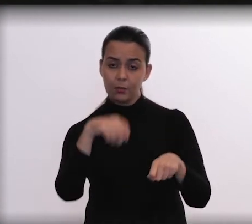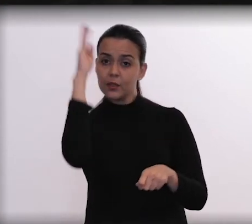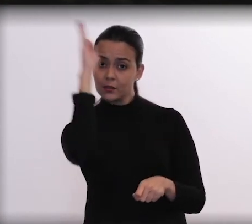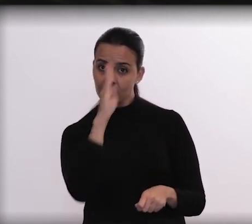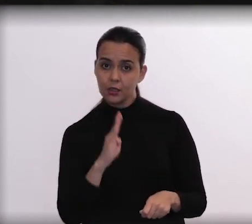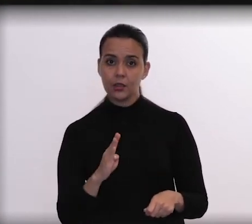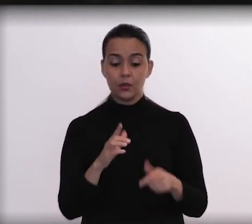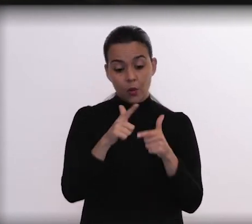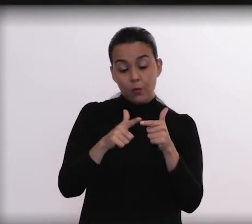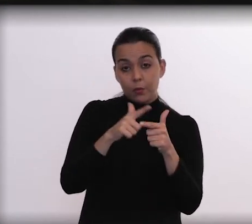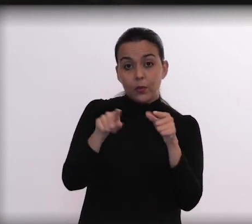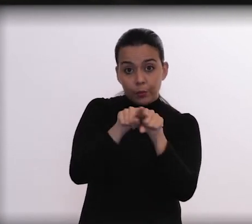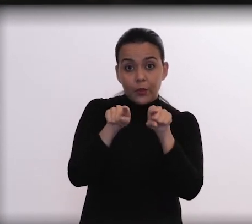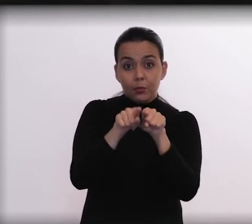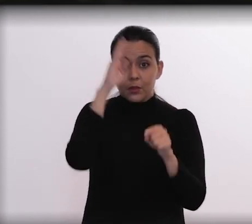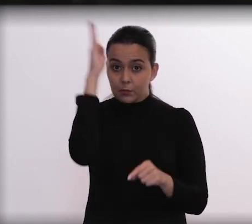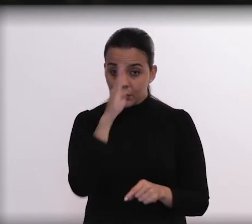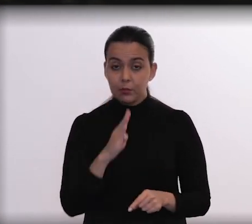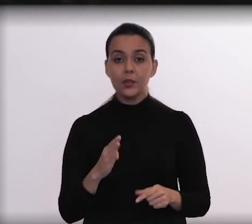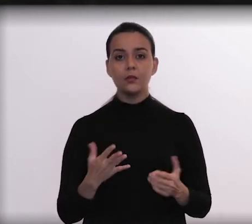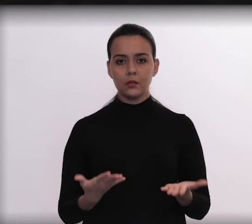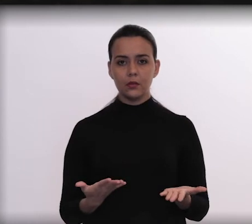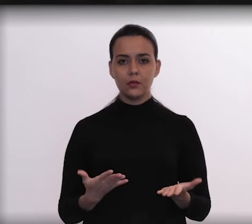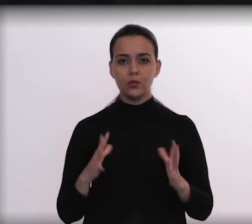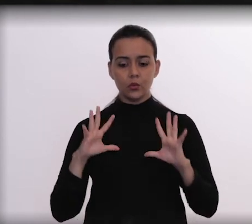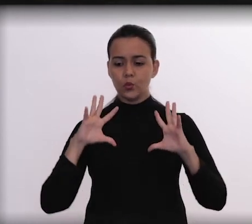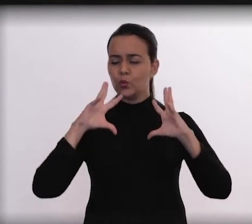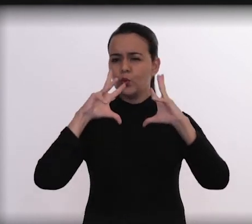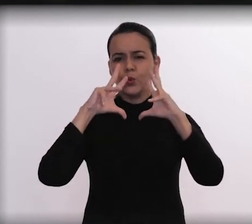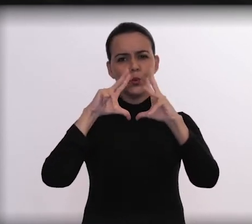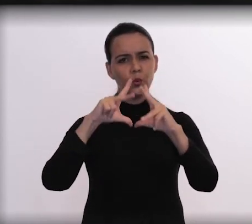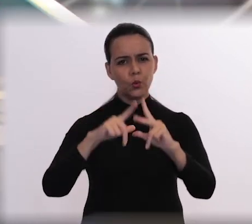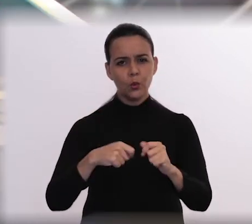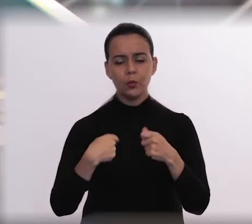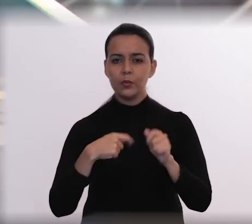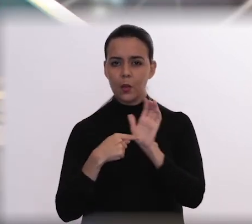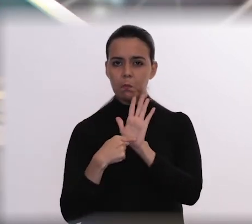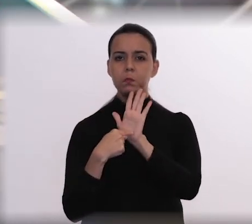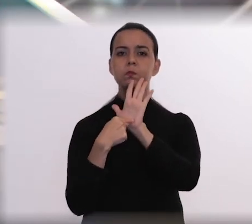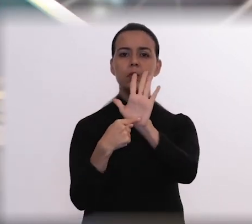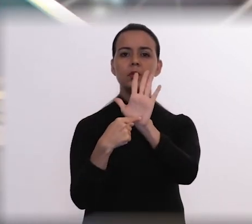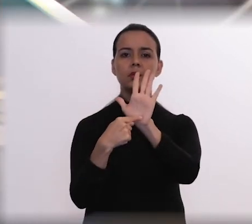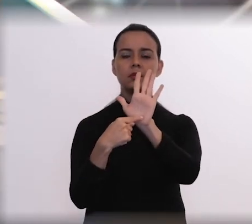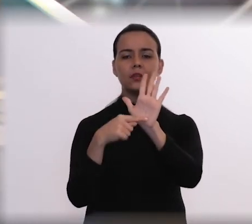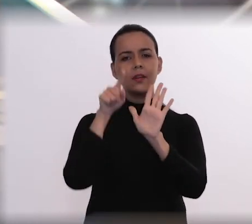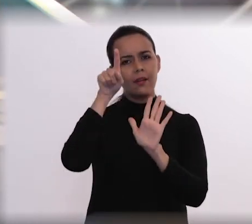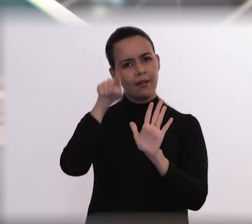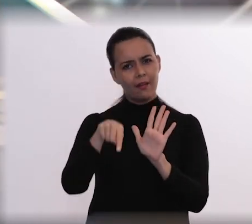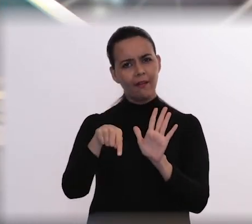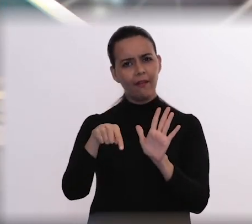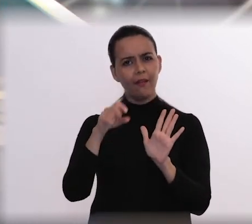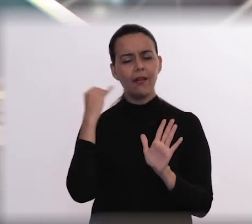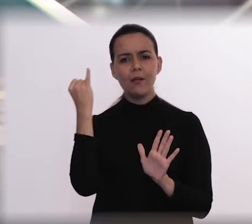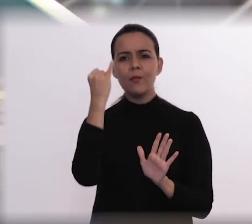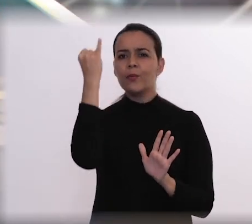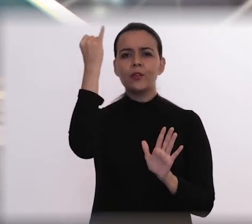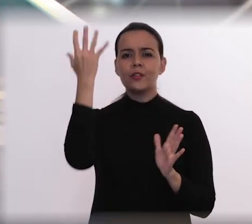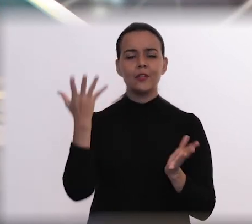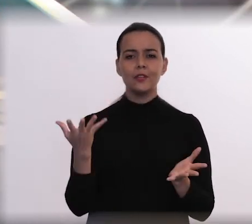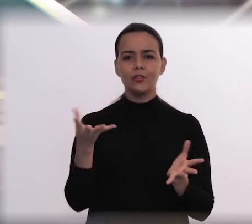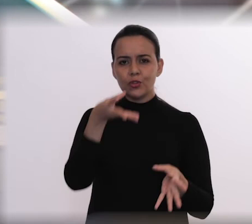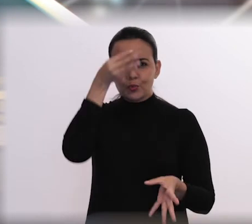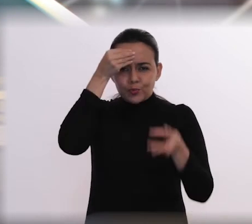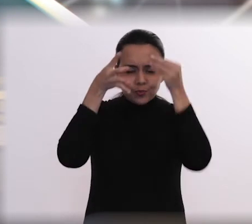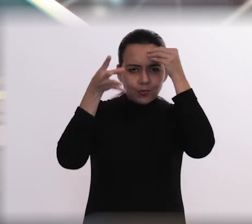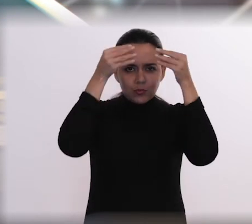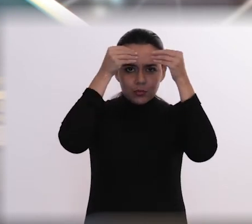tempo, os problemas que a gente tem que enfrentar, né, para realizar essa potência, né? Então, acho que é um movimento inspirador, do qual faz muito